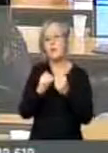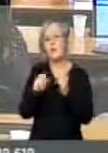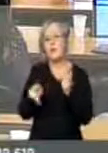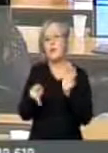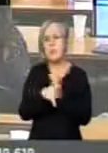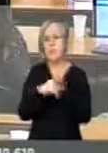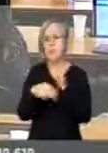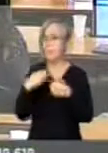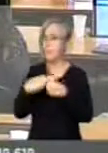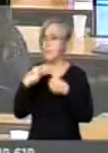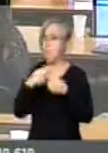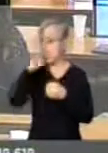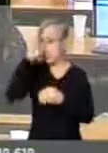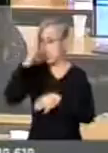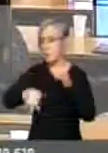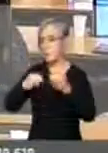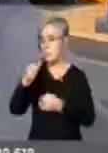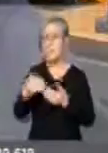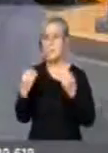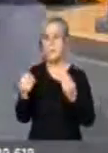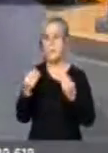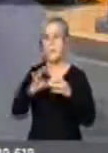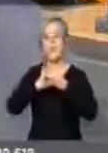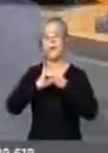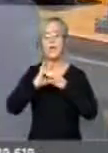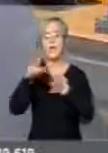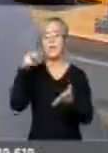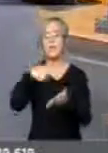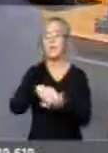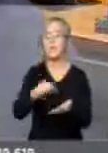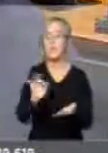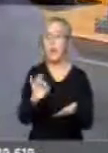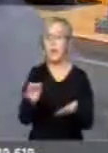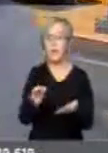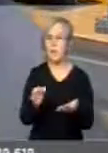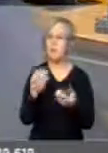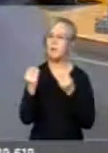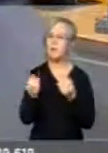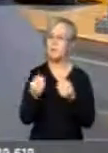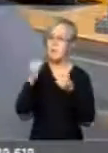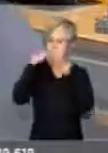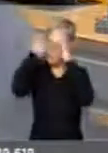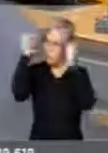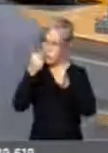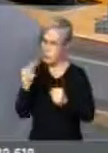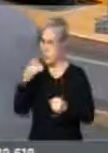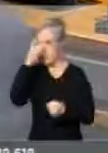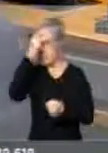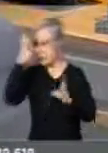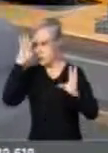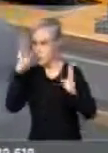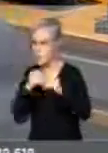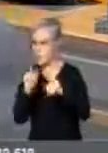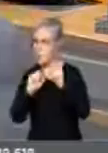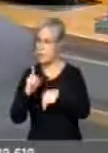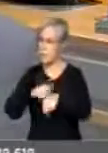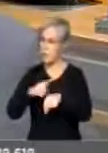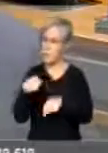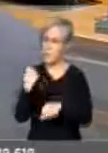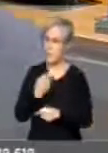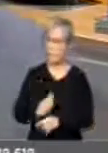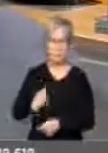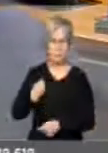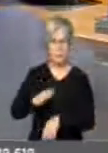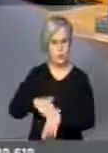É muito grave isto, quando o Supremo Tribunal Federal não tem a consciência do papel e do momento que nós estamos vivendo.